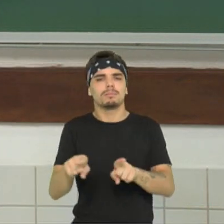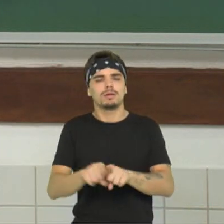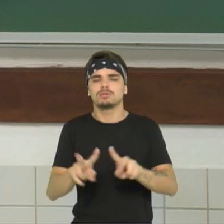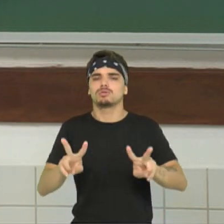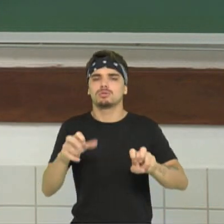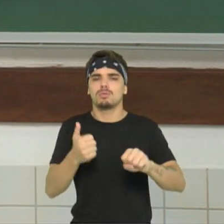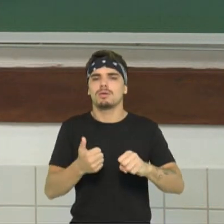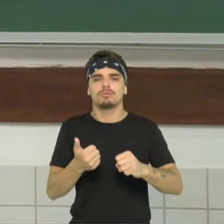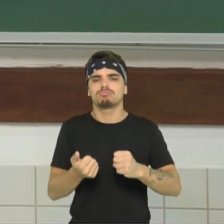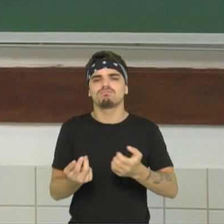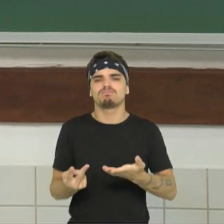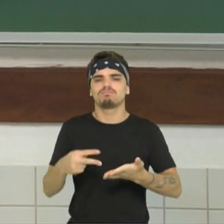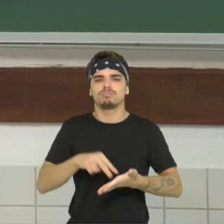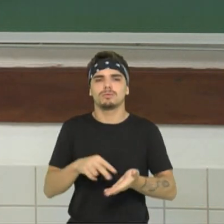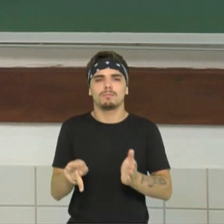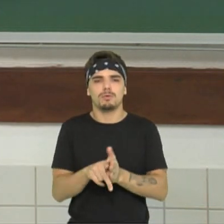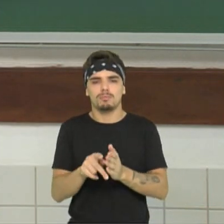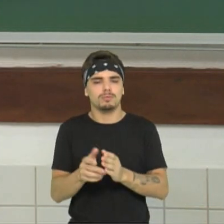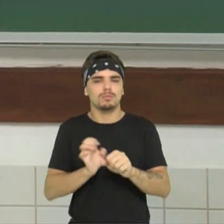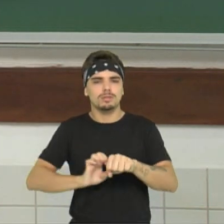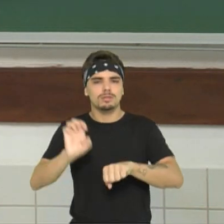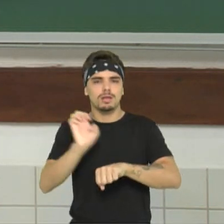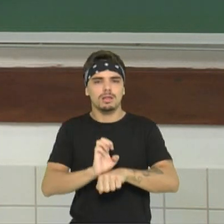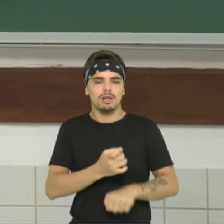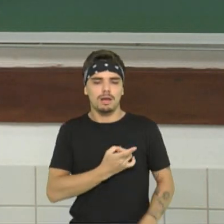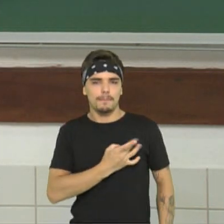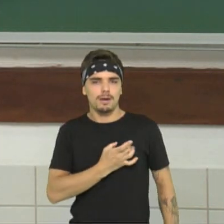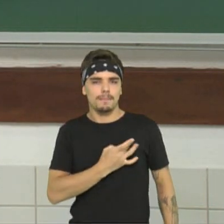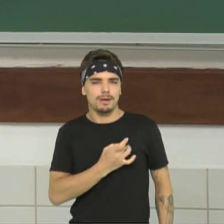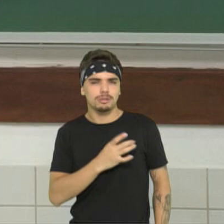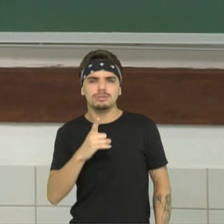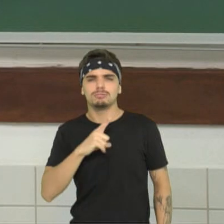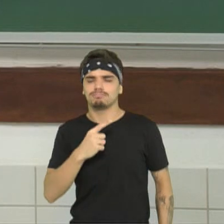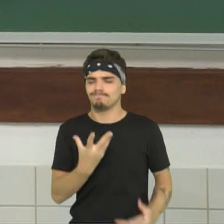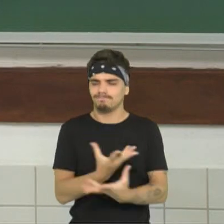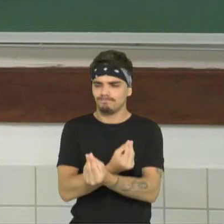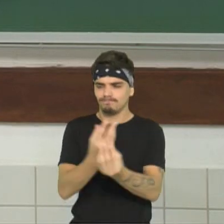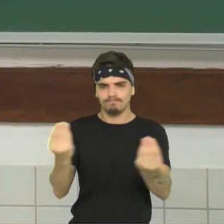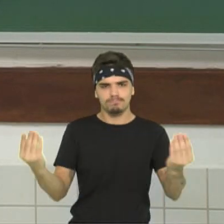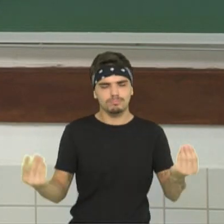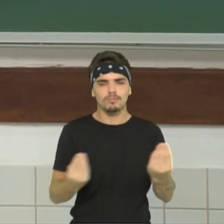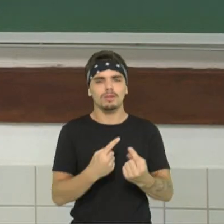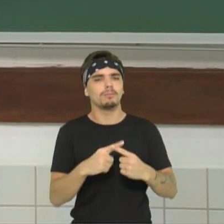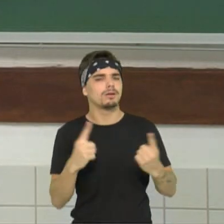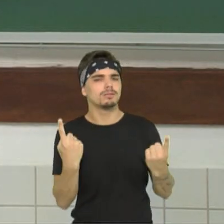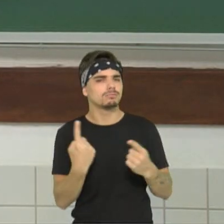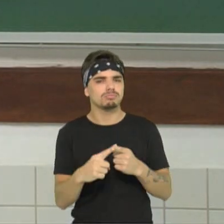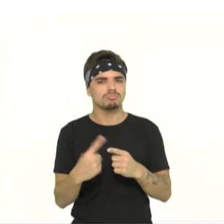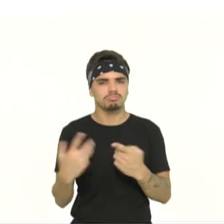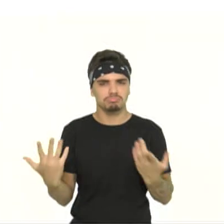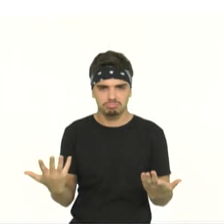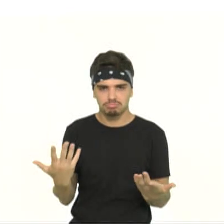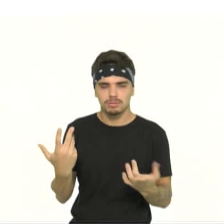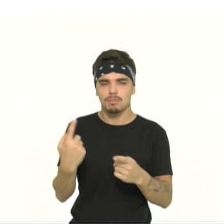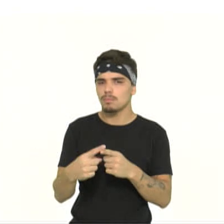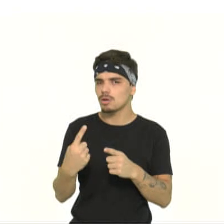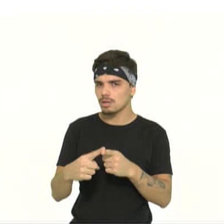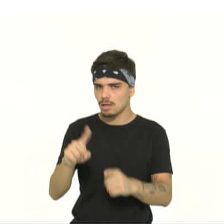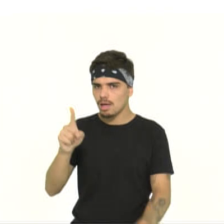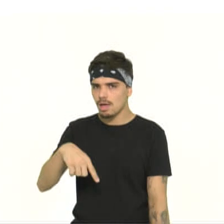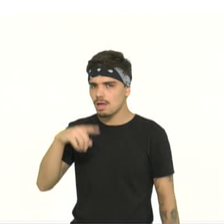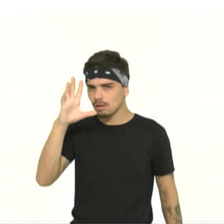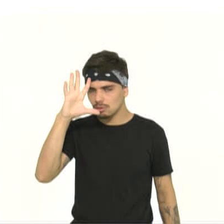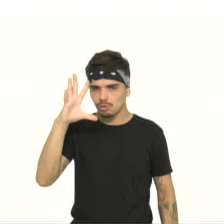um estado de terror. As pessoas estavam aterrorizadas. E aterrorizadas por quê? O terror é